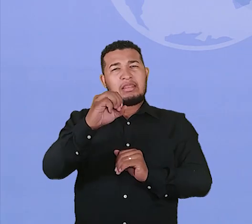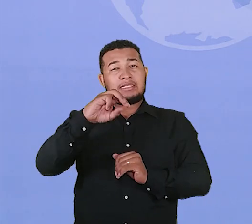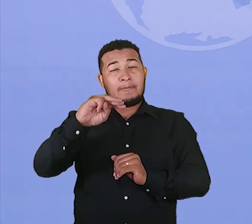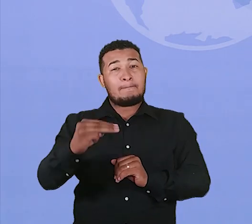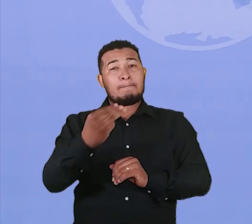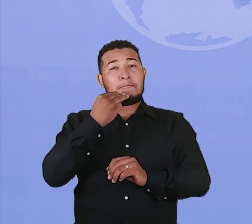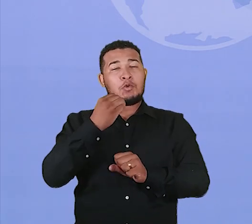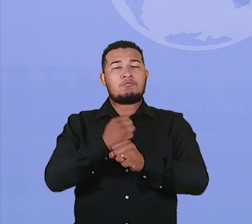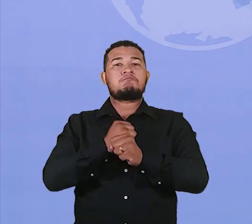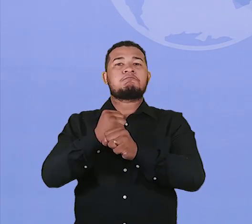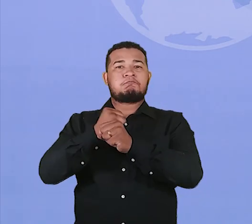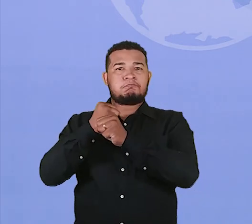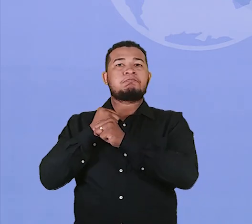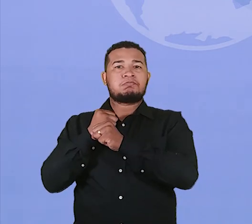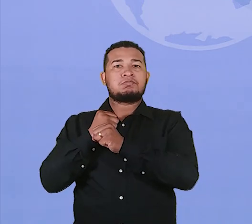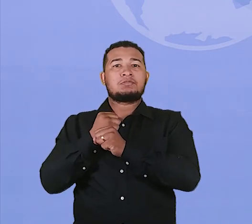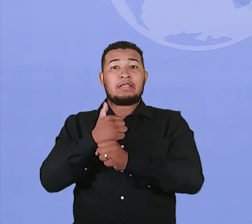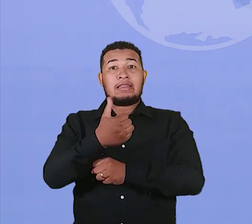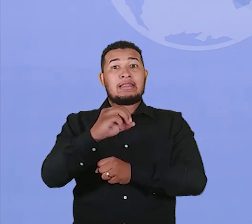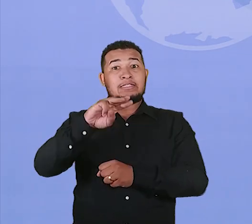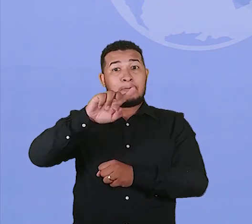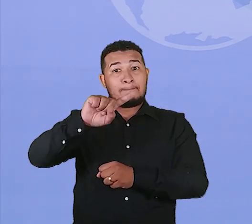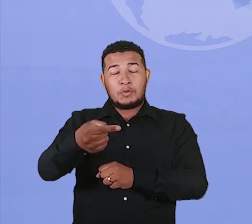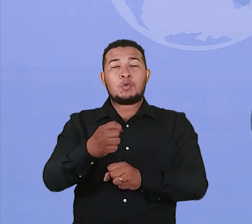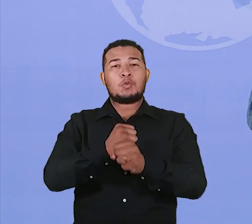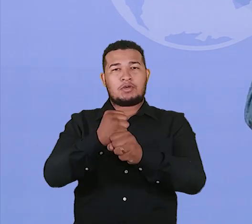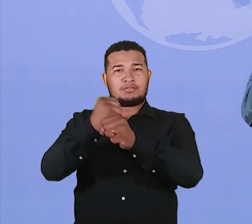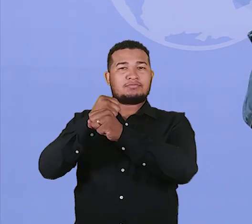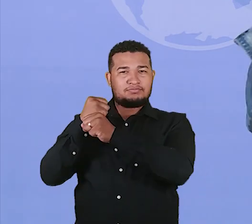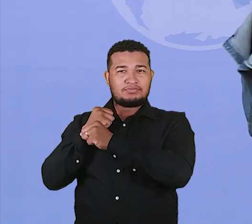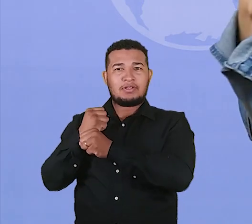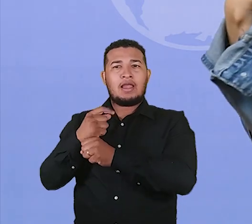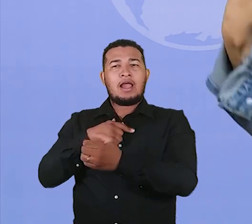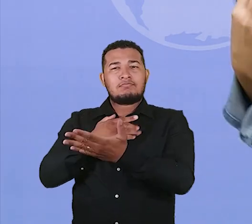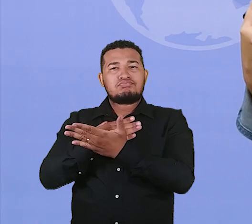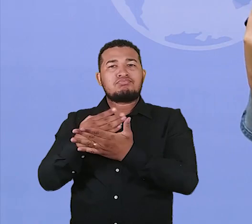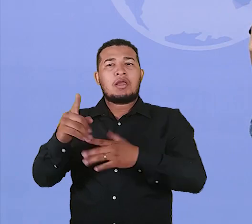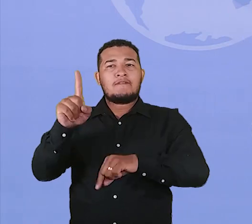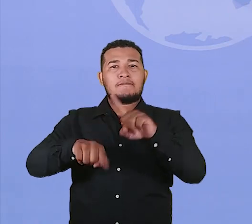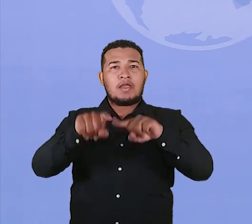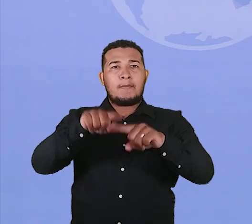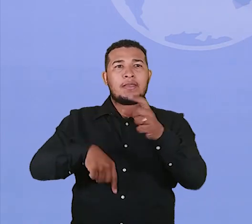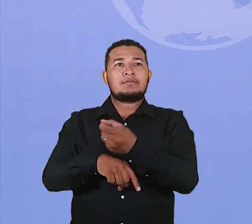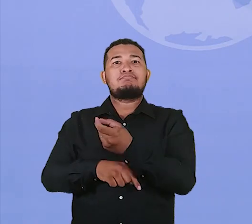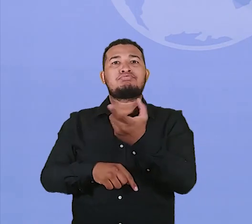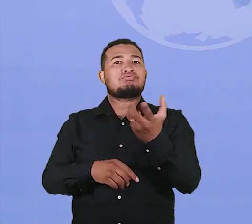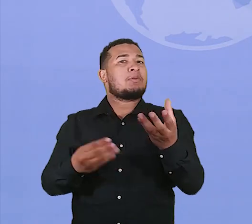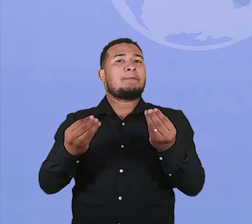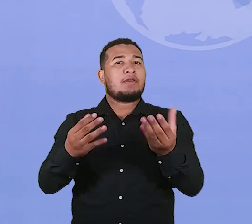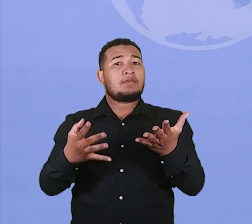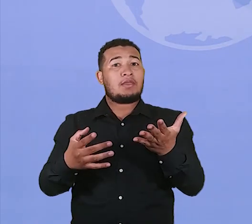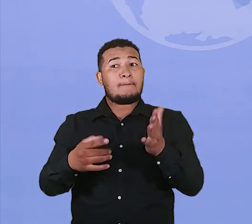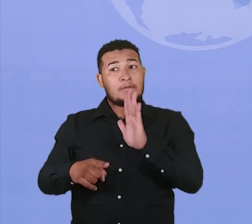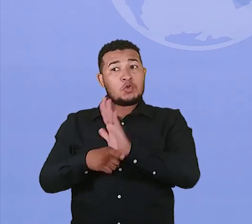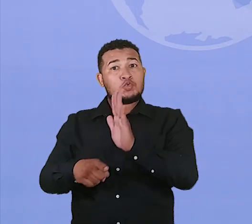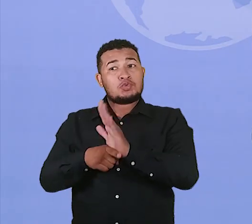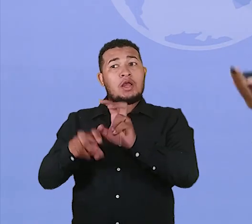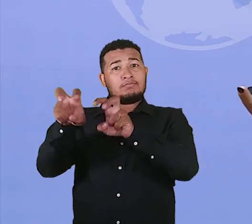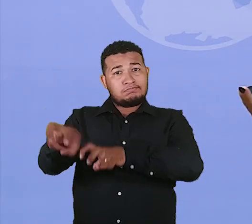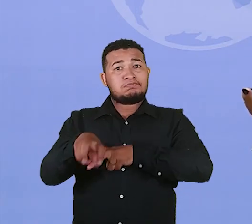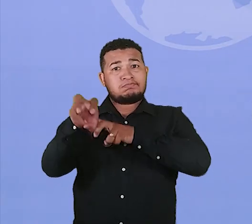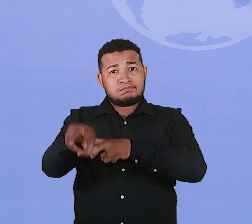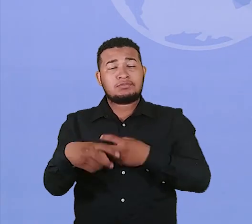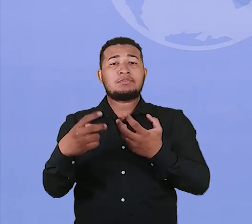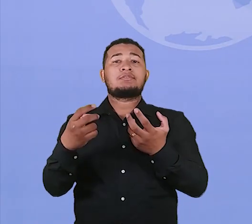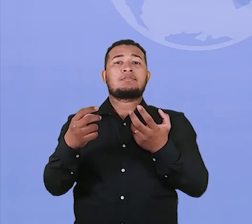anos atrás mais ou menos é que fez toda a diferença a criação de várias ferramentas para ajudar a gente